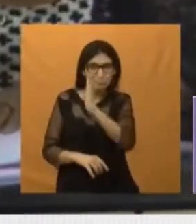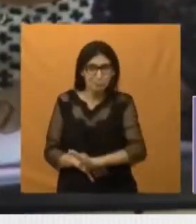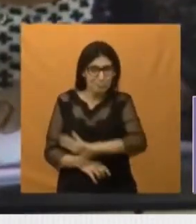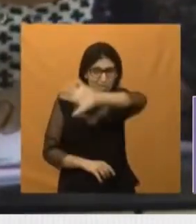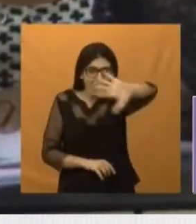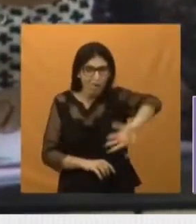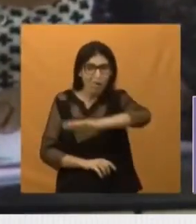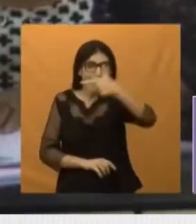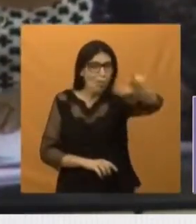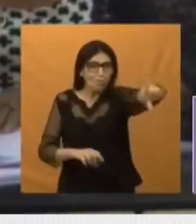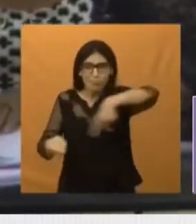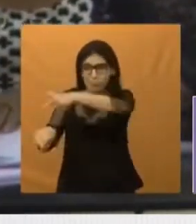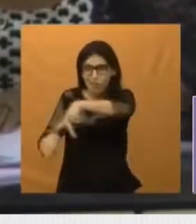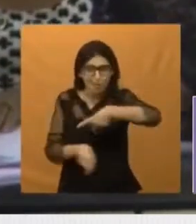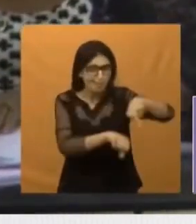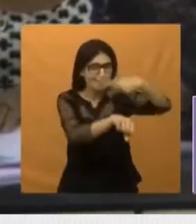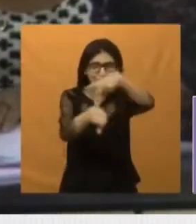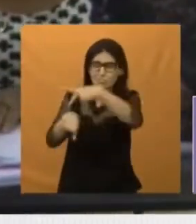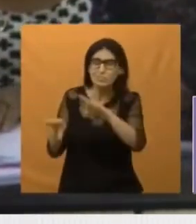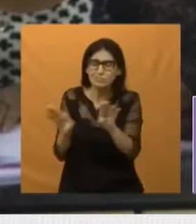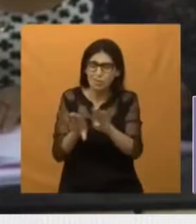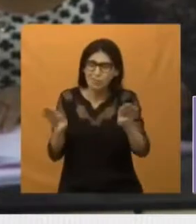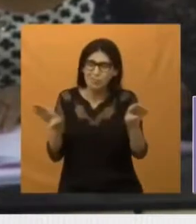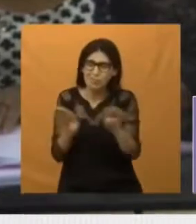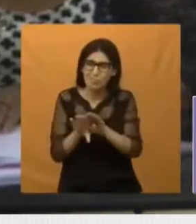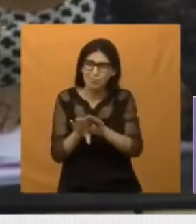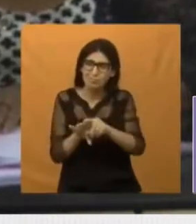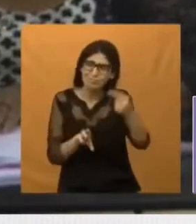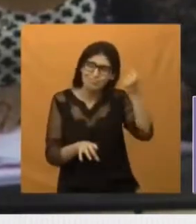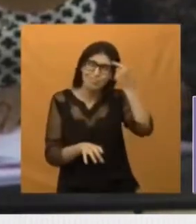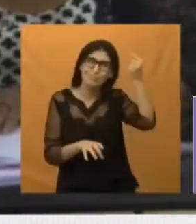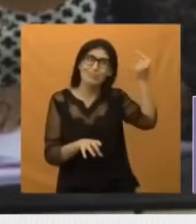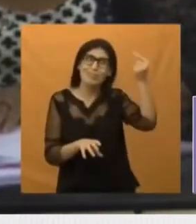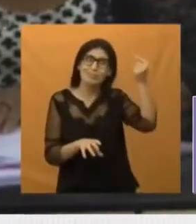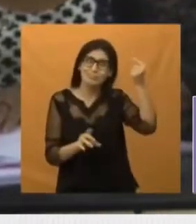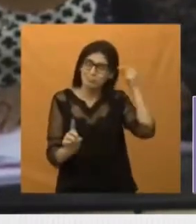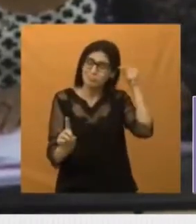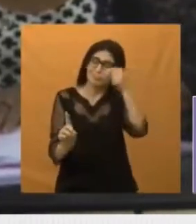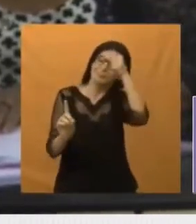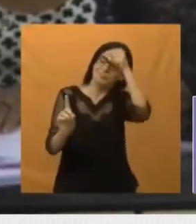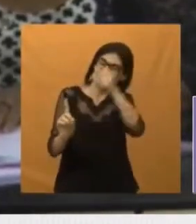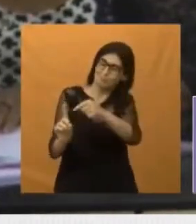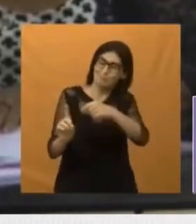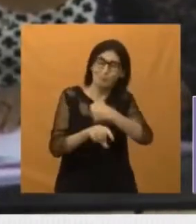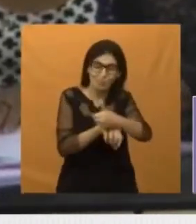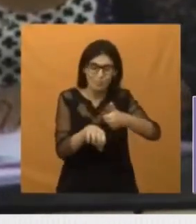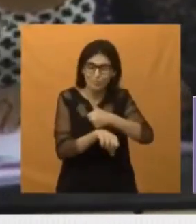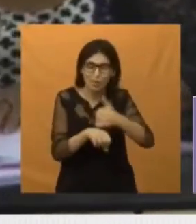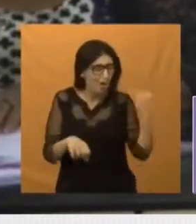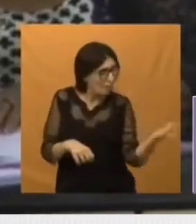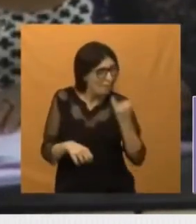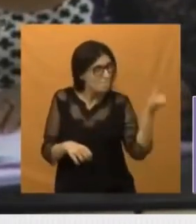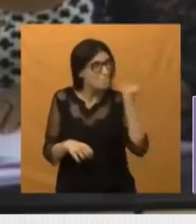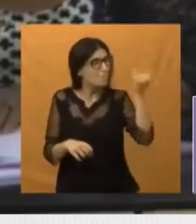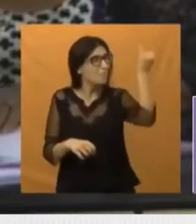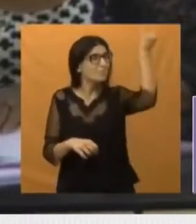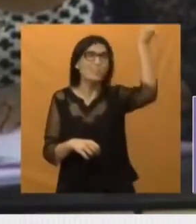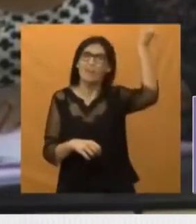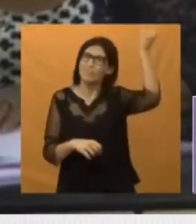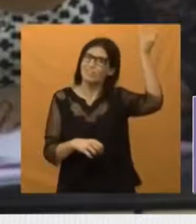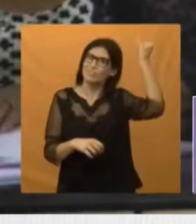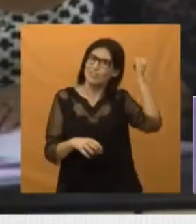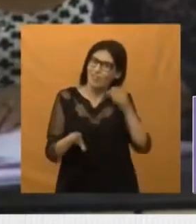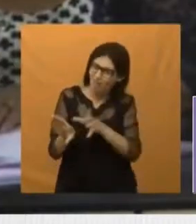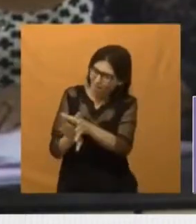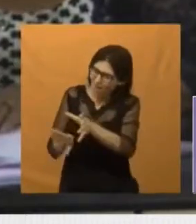e internacional, que o papel das doulas ganha uma relevância muito grande, porque elas